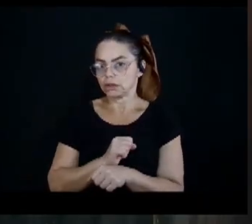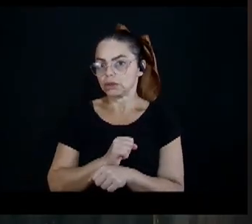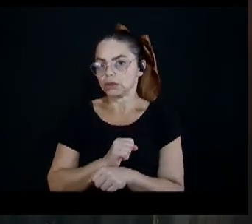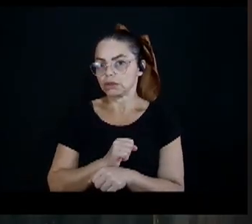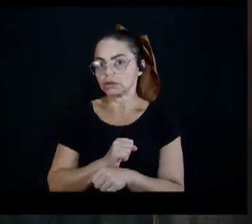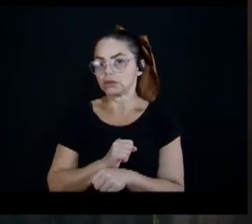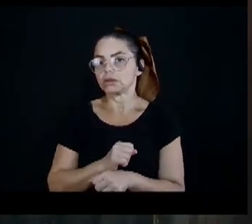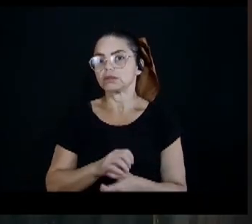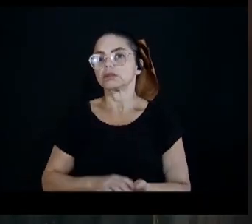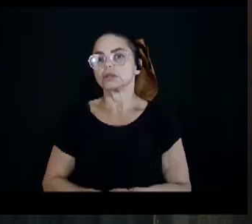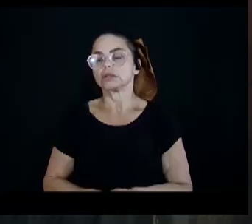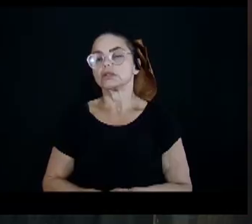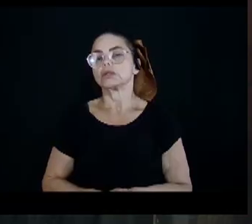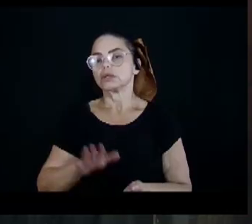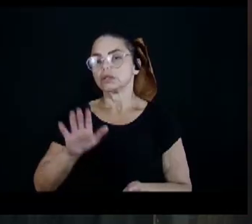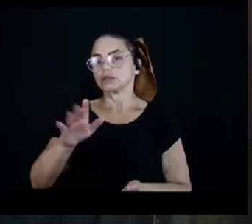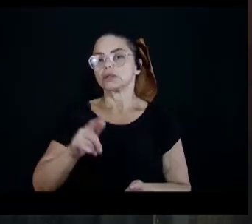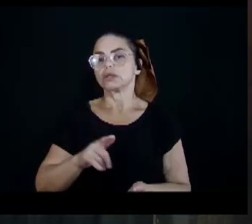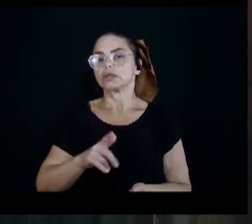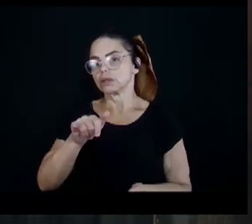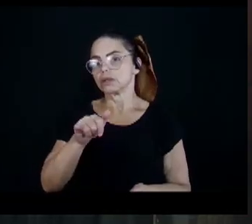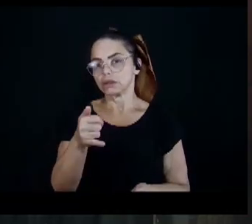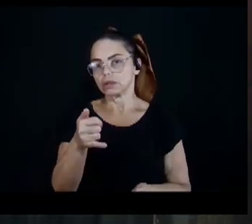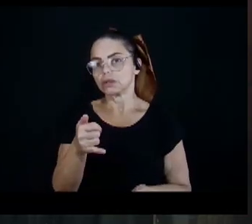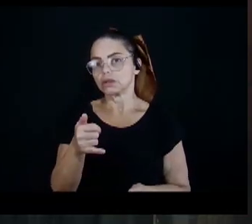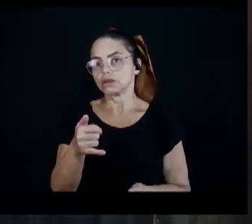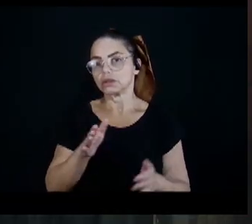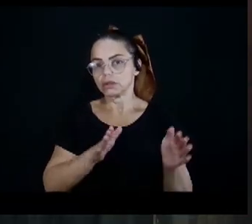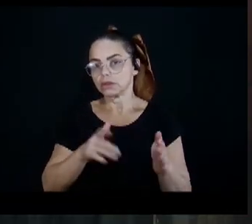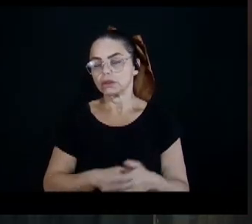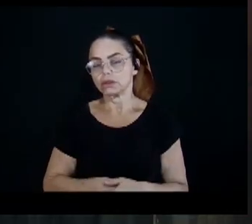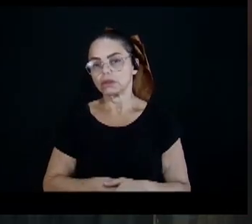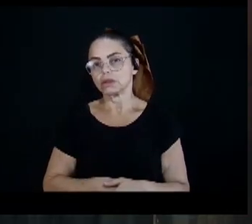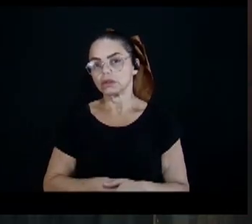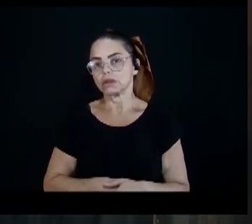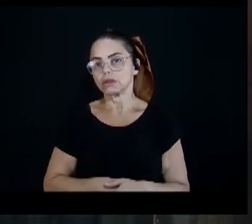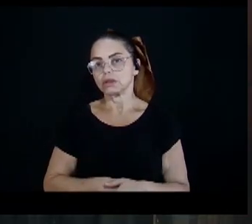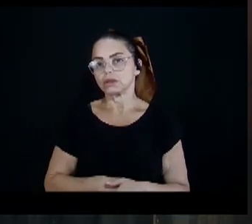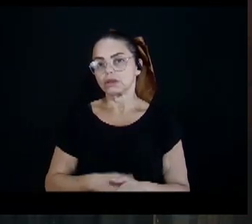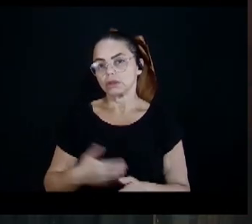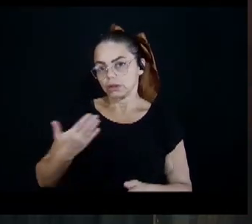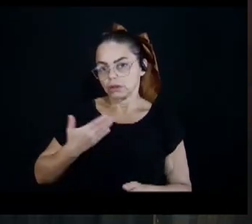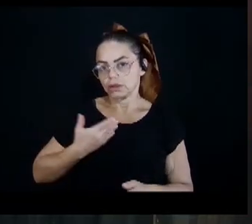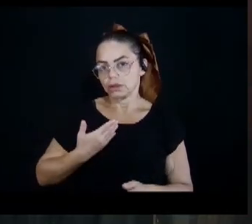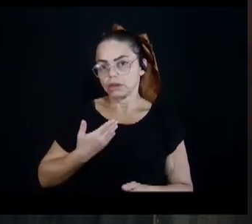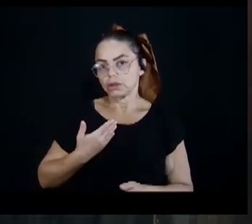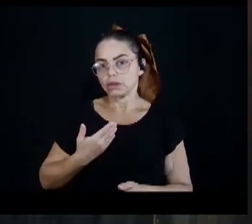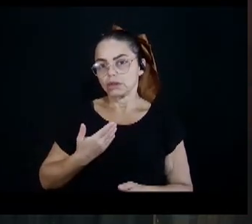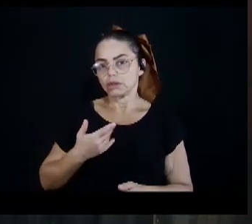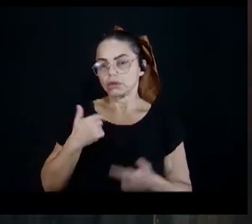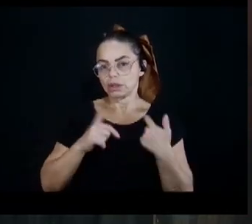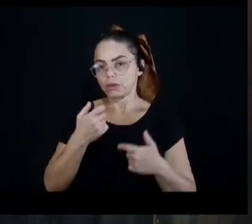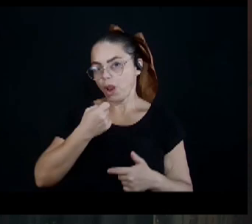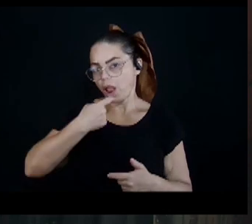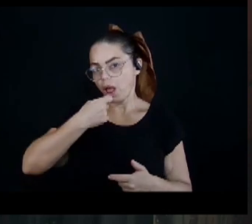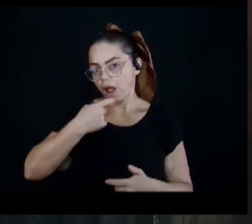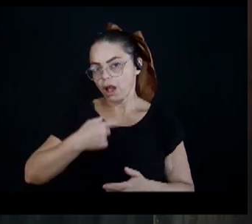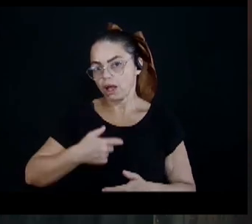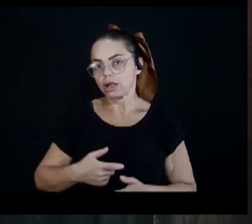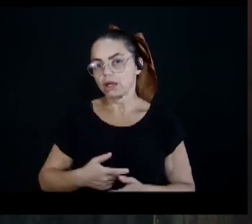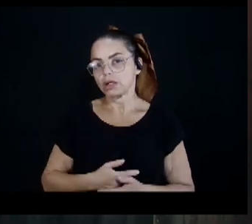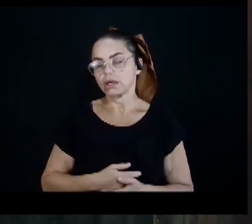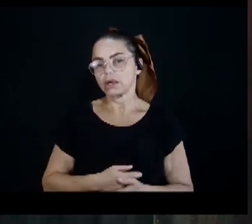Mas aproveita o tempo, ganha tempo enquanto o amiguinho está agindo por você. Ó a dica. Isso. A dica, né? Vão acender as luzinhas